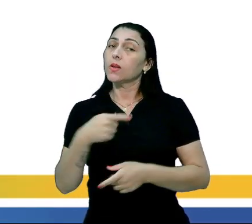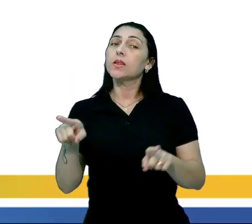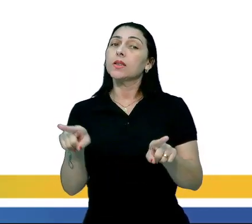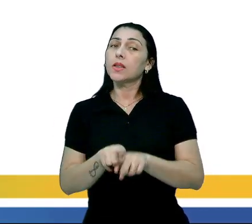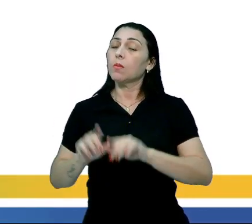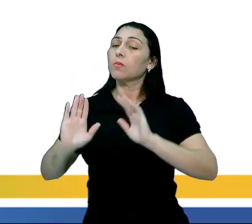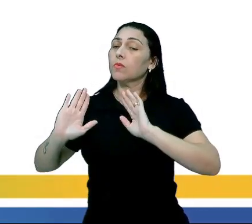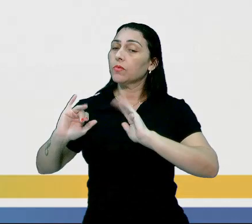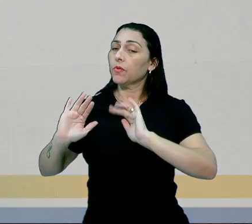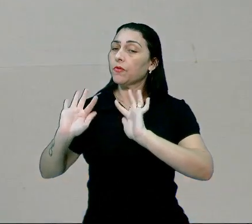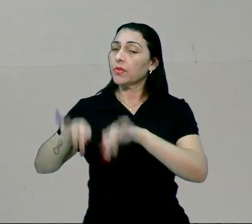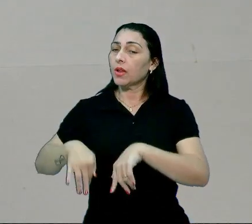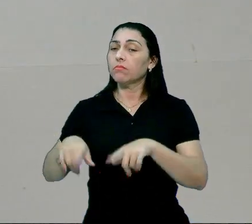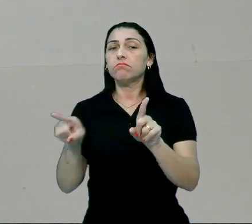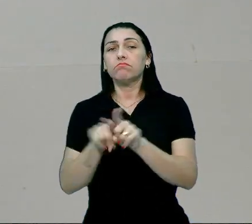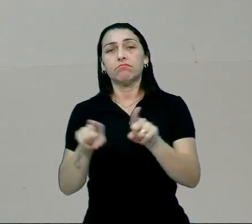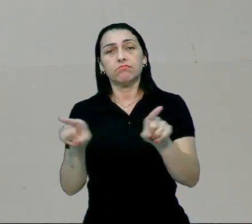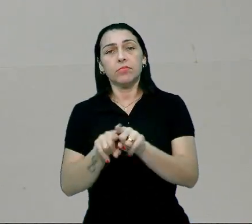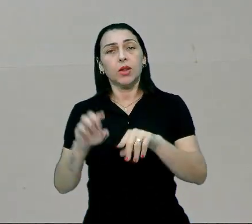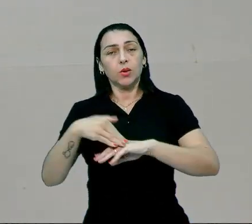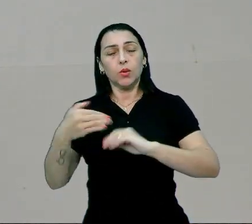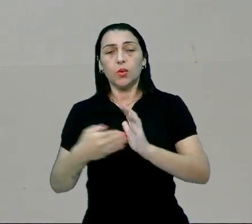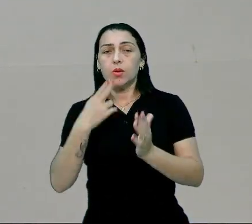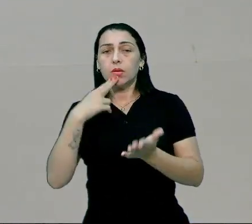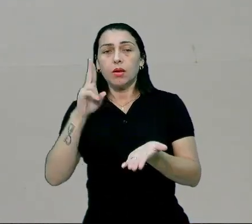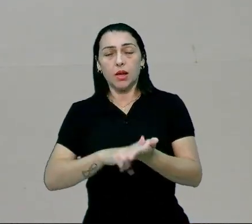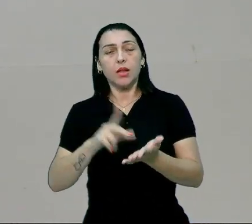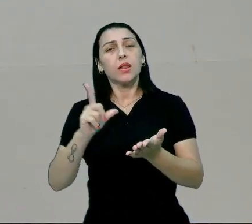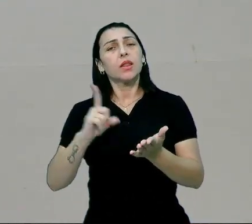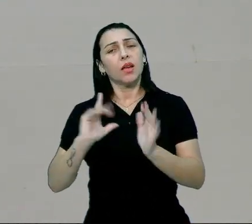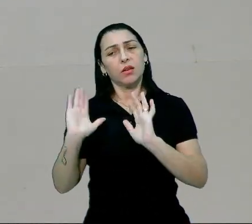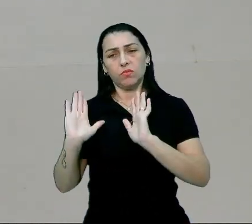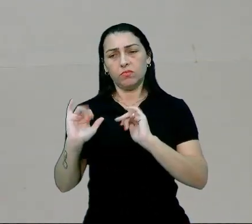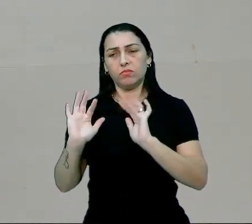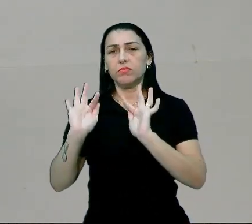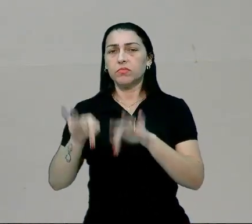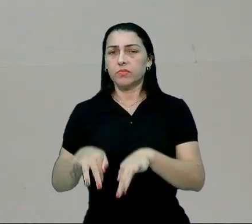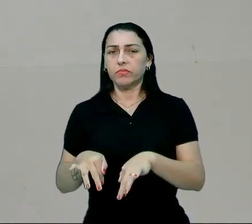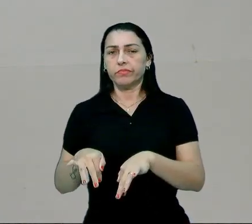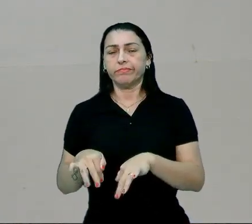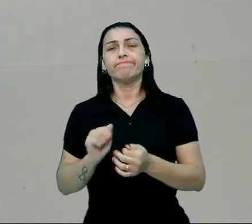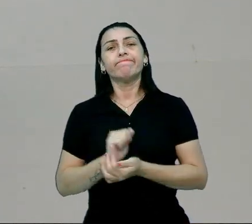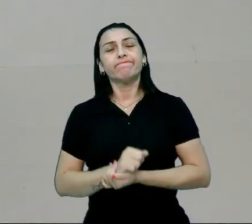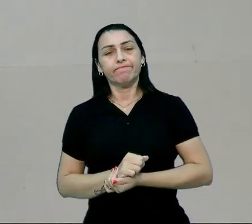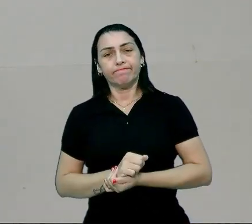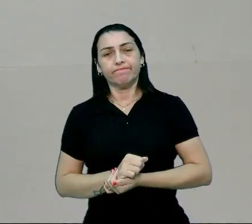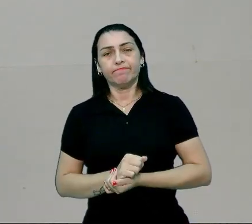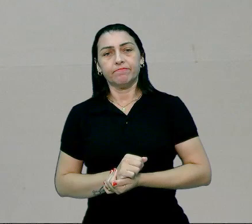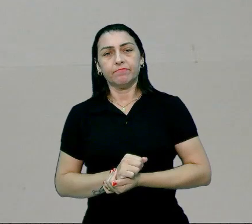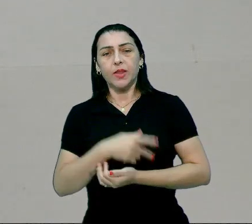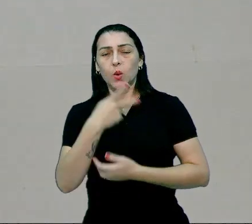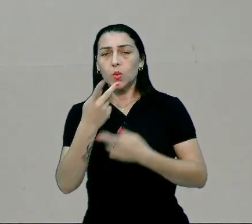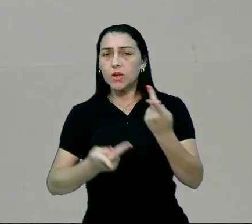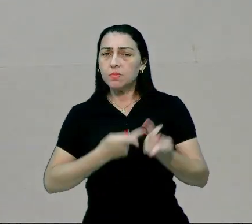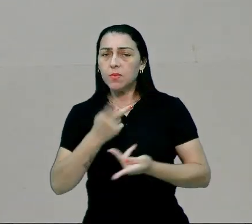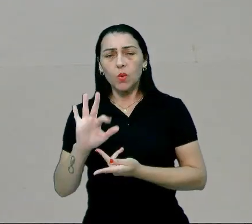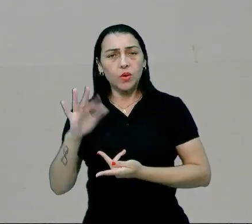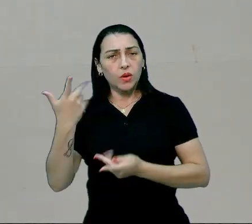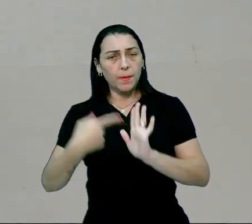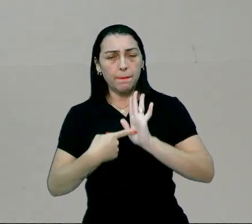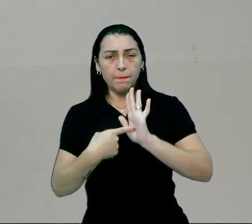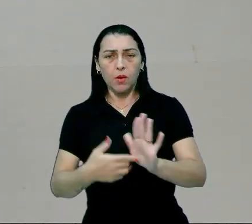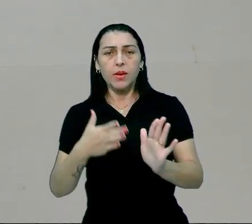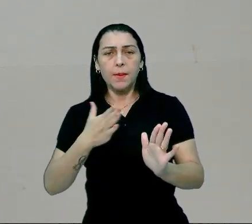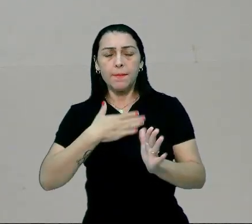uma despedida, né? Toda carta ela possui uma despedida. Eu vou lá, conto o fato,